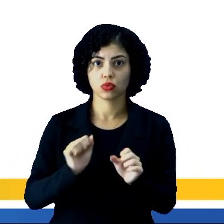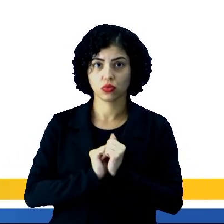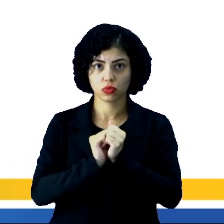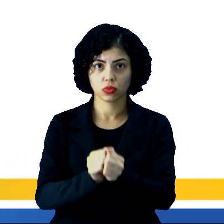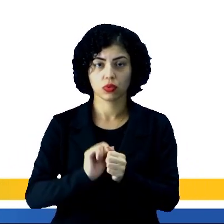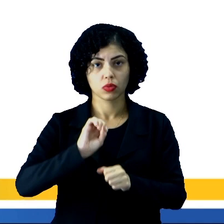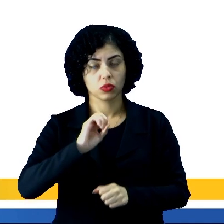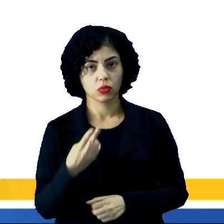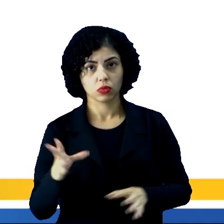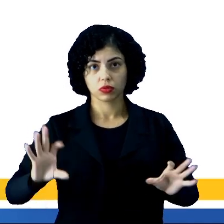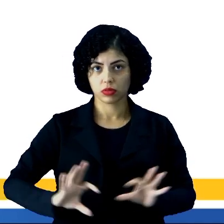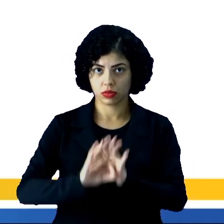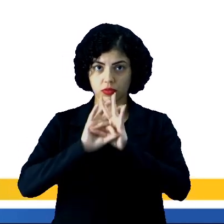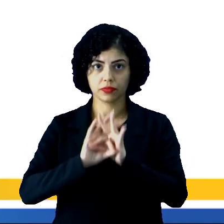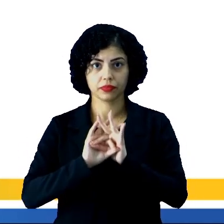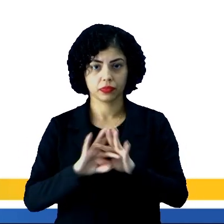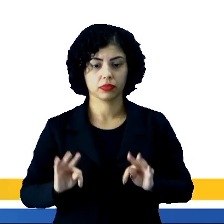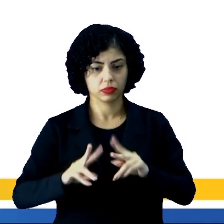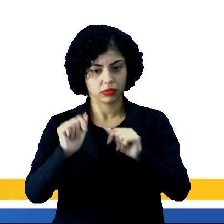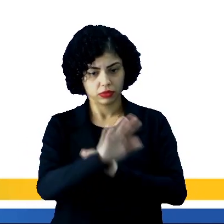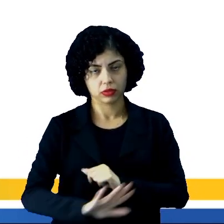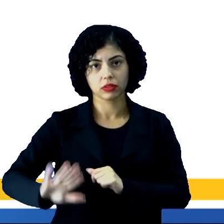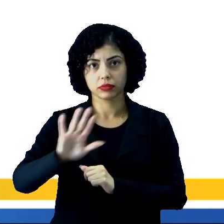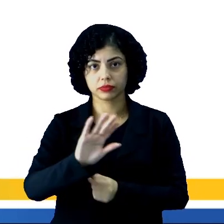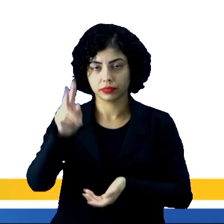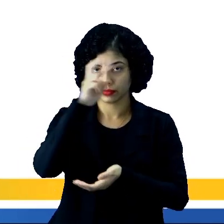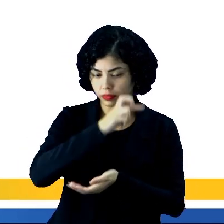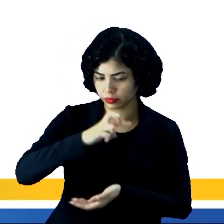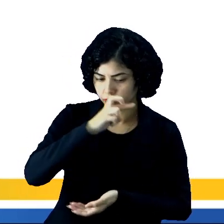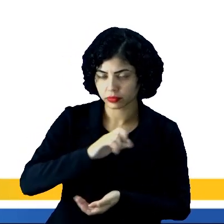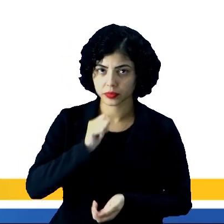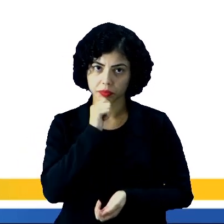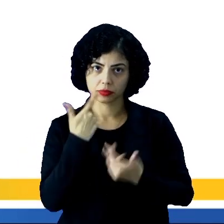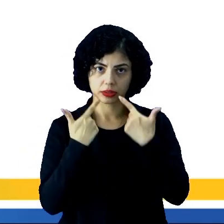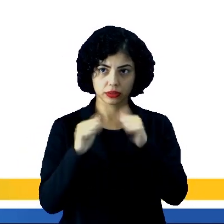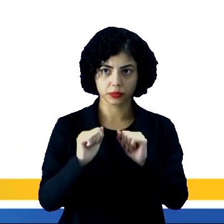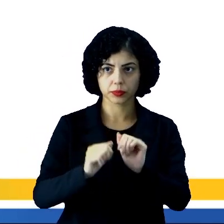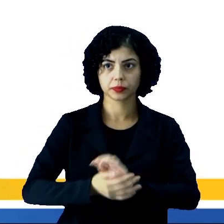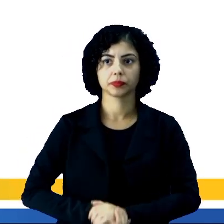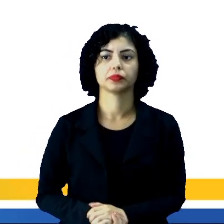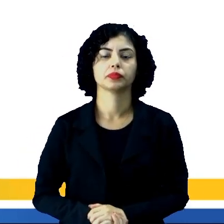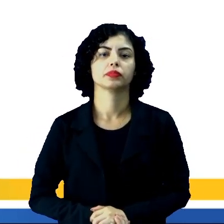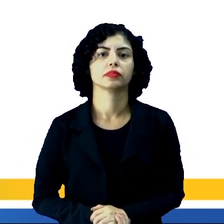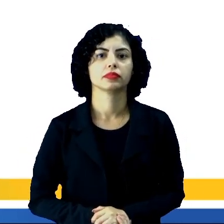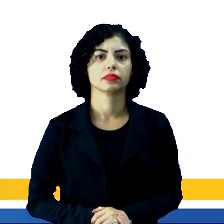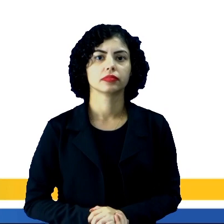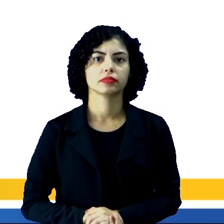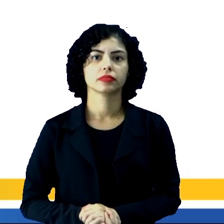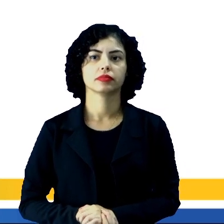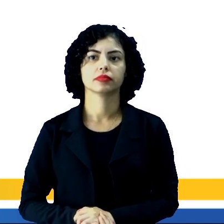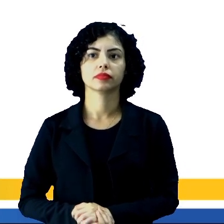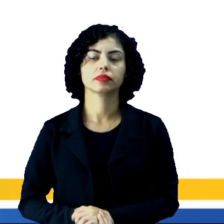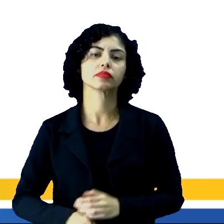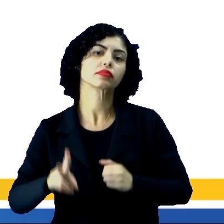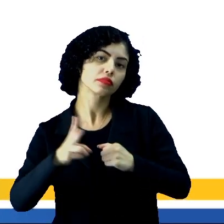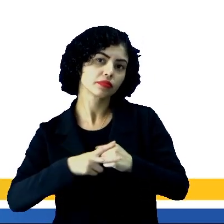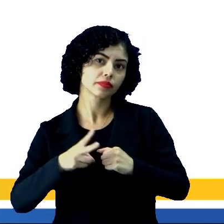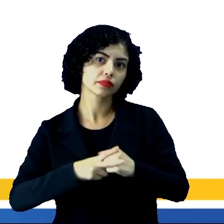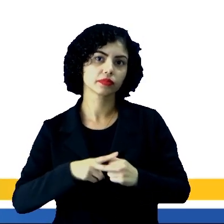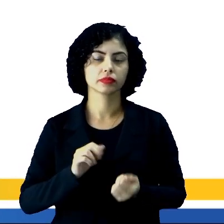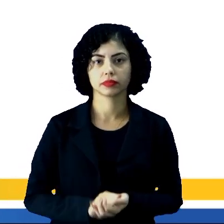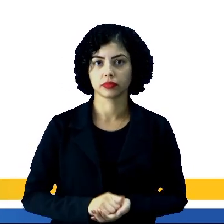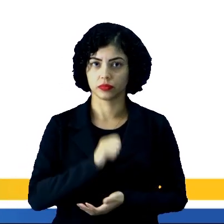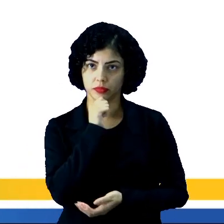ou de ligação toda essa questão né das análise sintática e da língua tá Então os verbos né